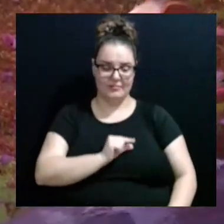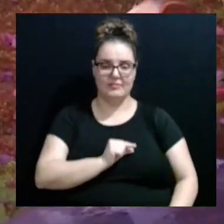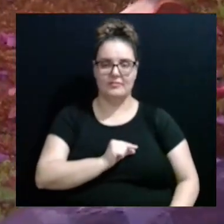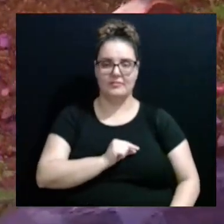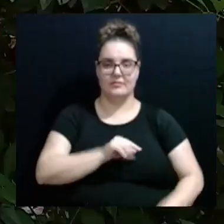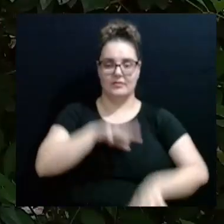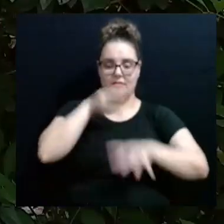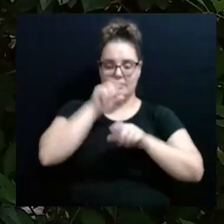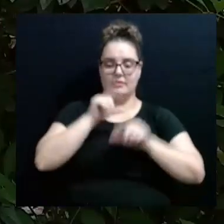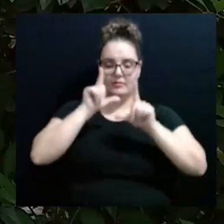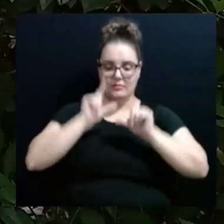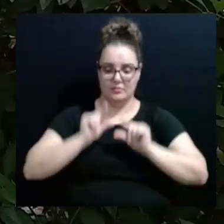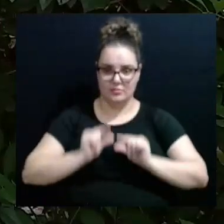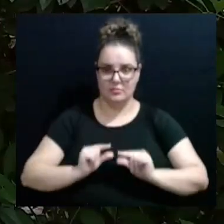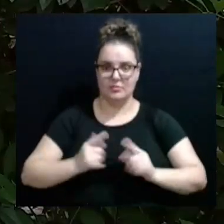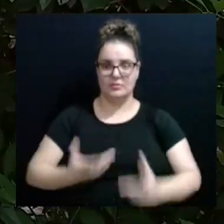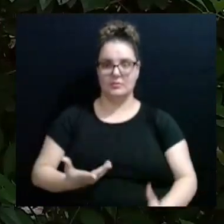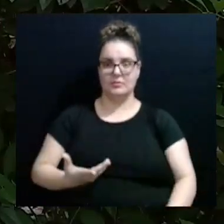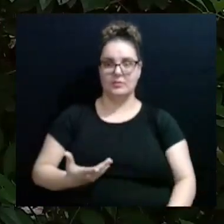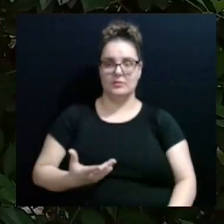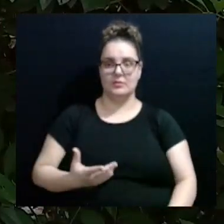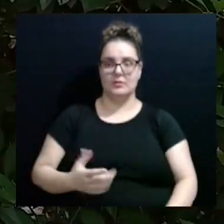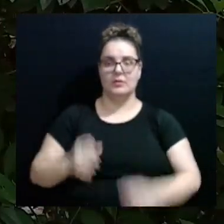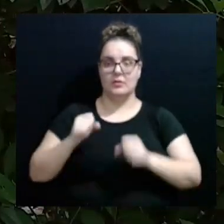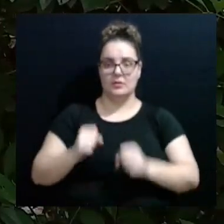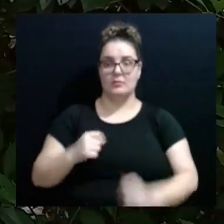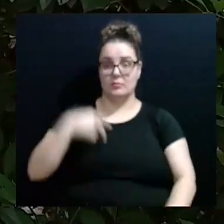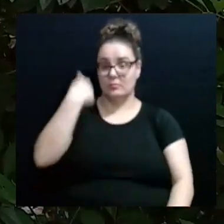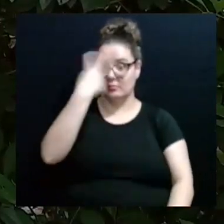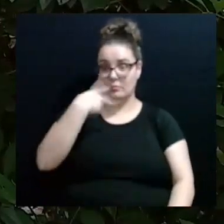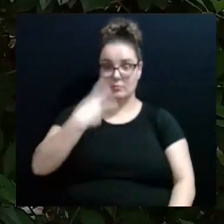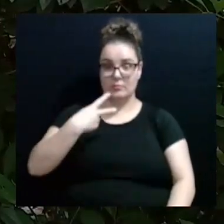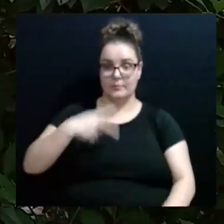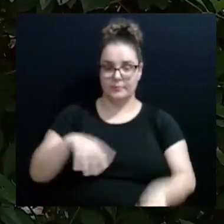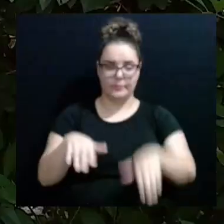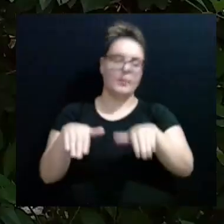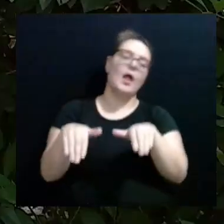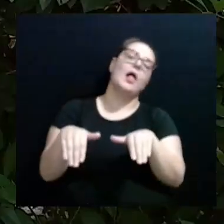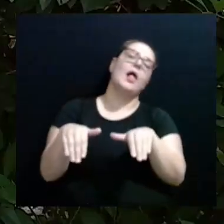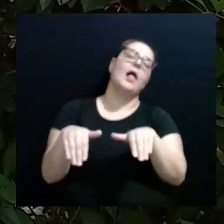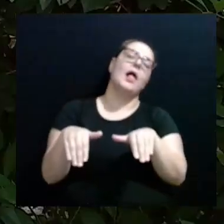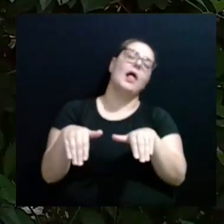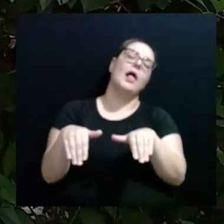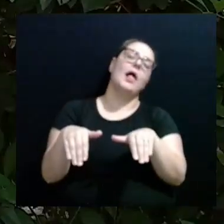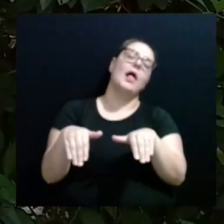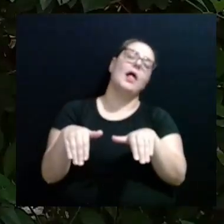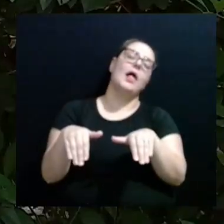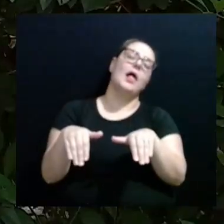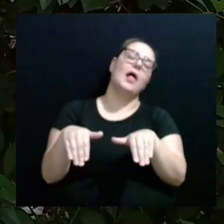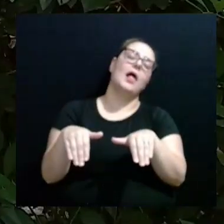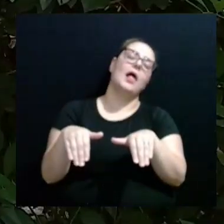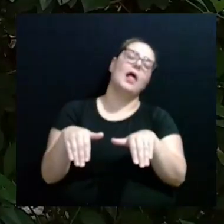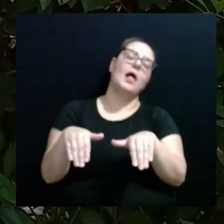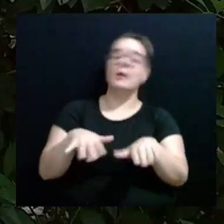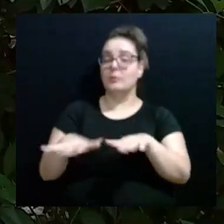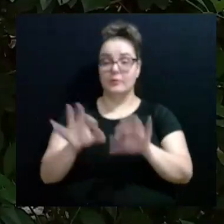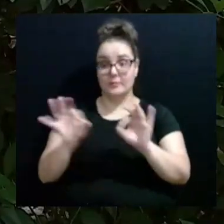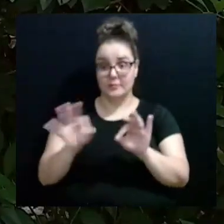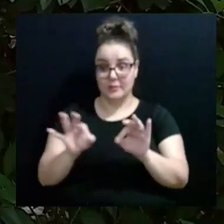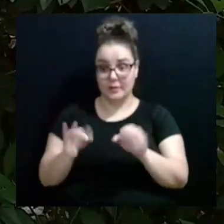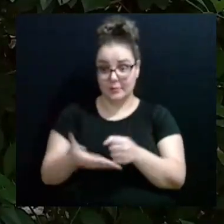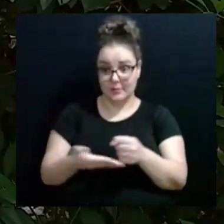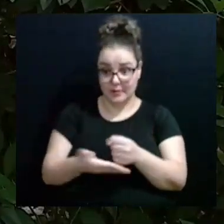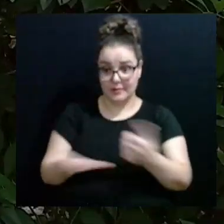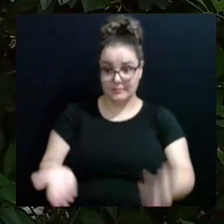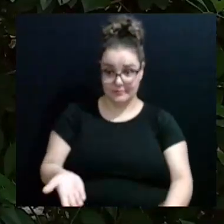respiratória. Então ele pode ficar até por 2 horas praticamente sem nenhum movimento ali, com o mínimo do mínimo, né, das